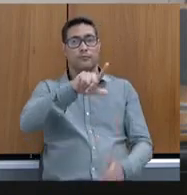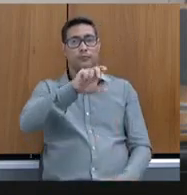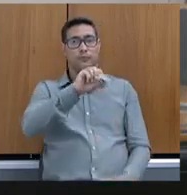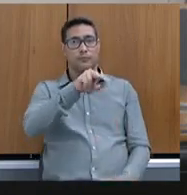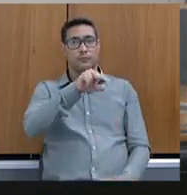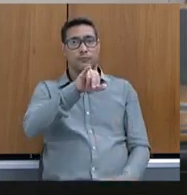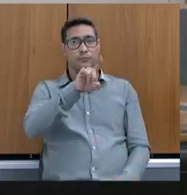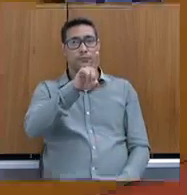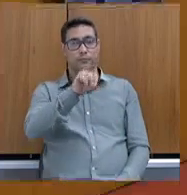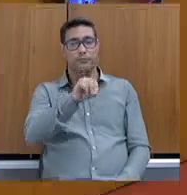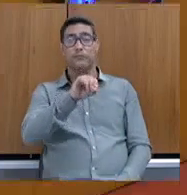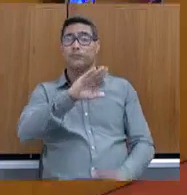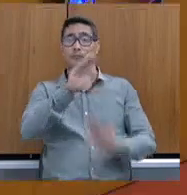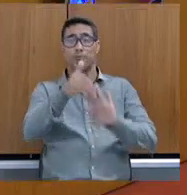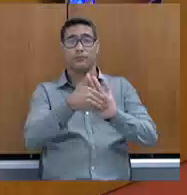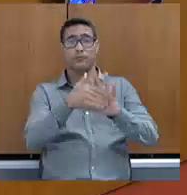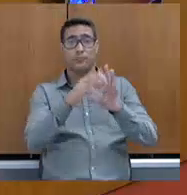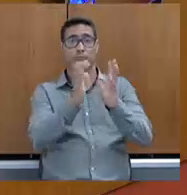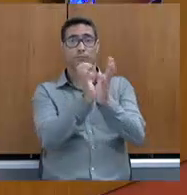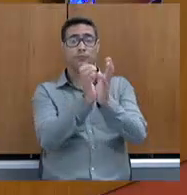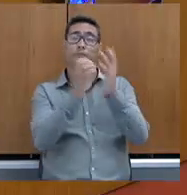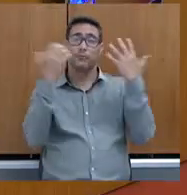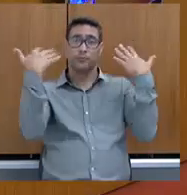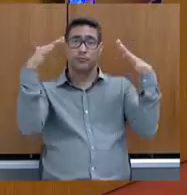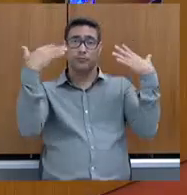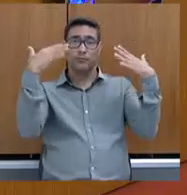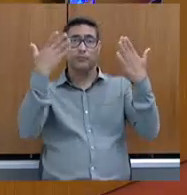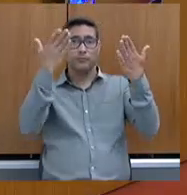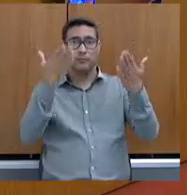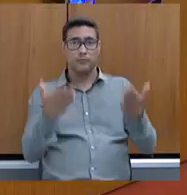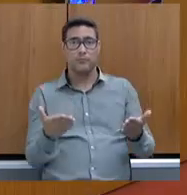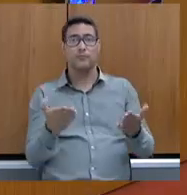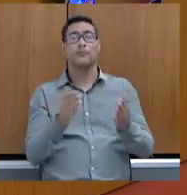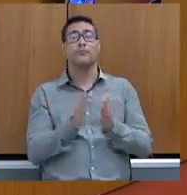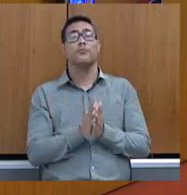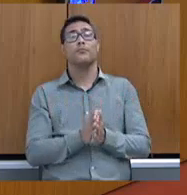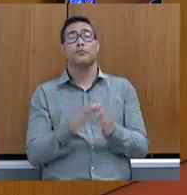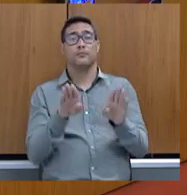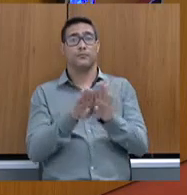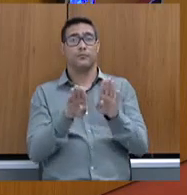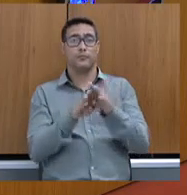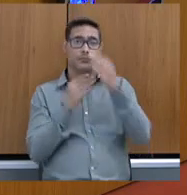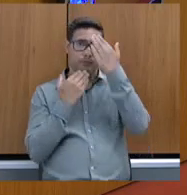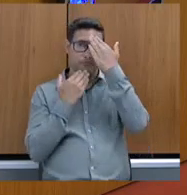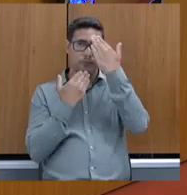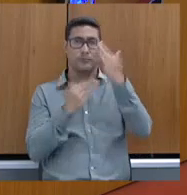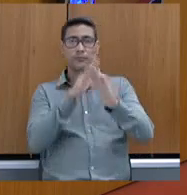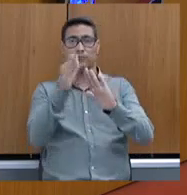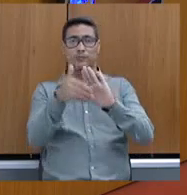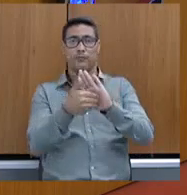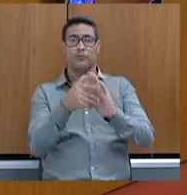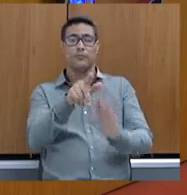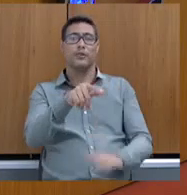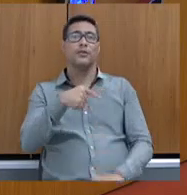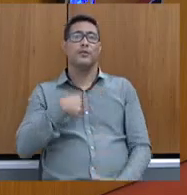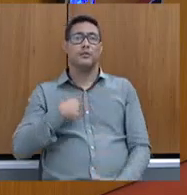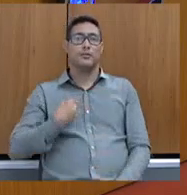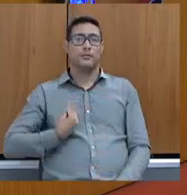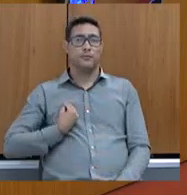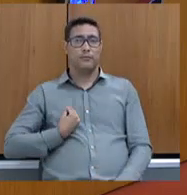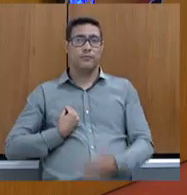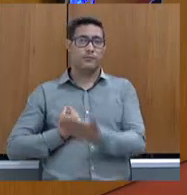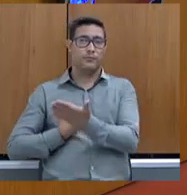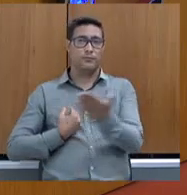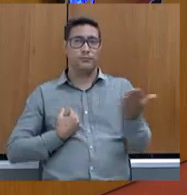equipe né parabenizar a todos né e agradecer Sem dúvida alguma também todos os meus colegas parlamentares por essa